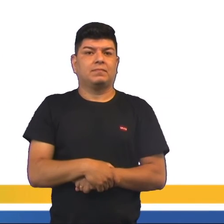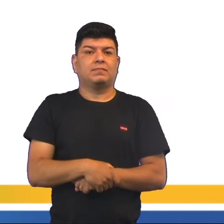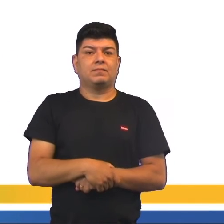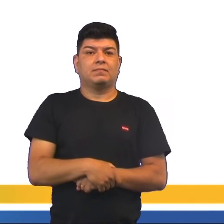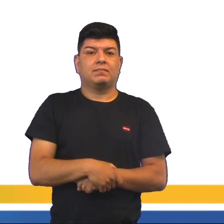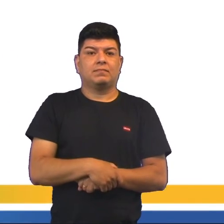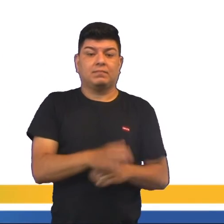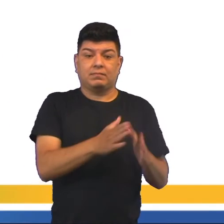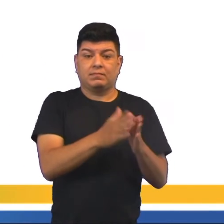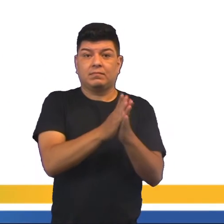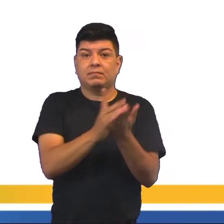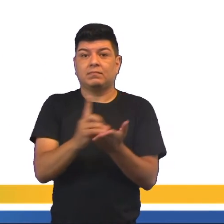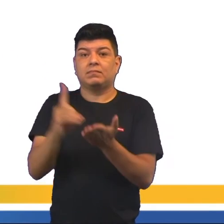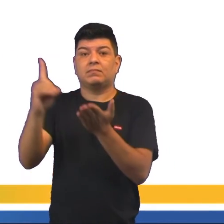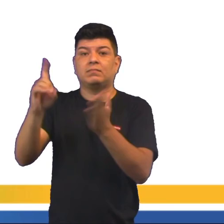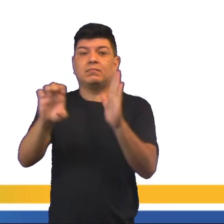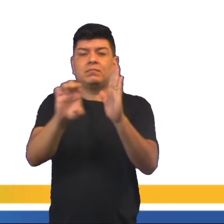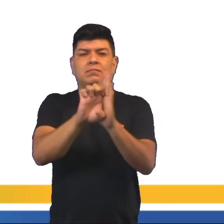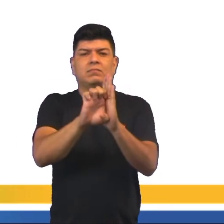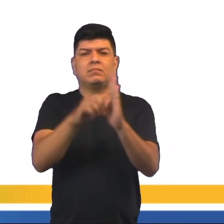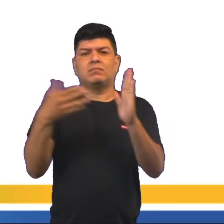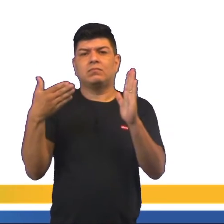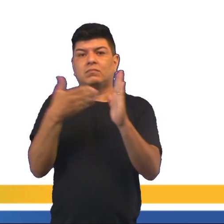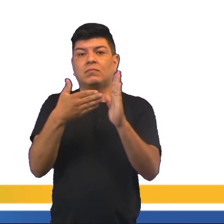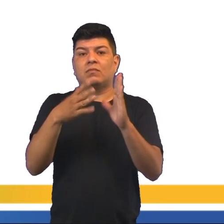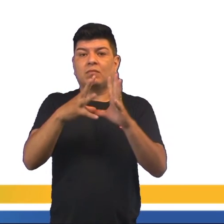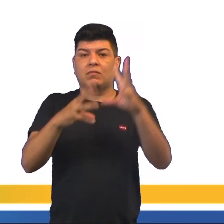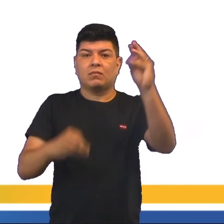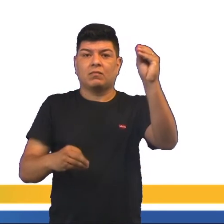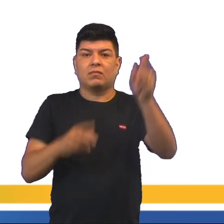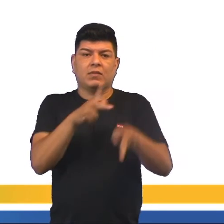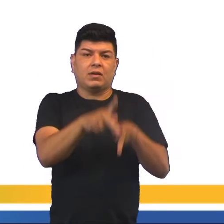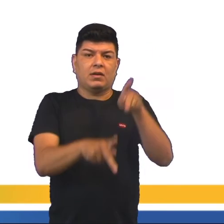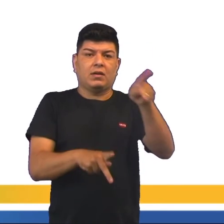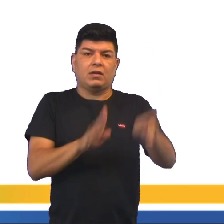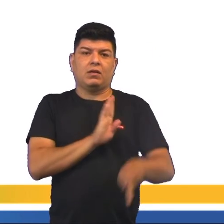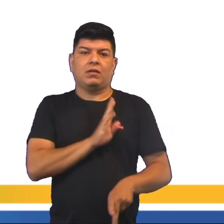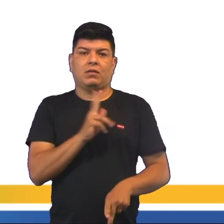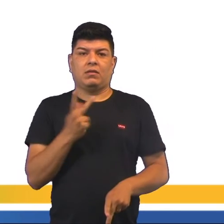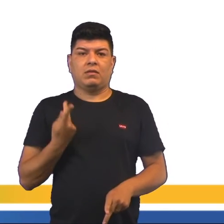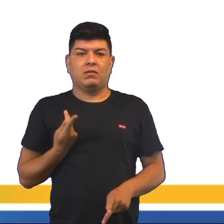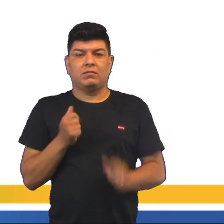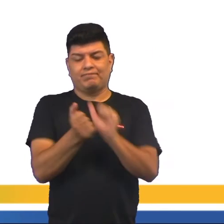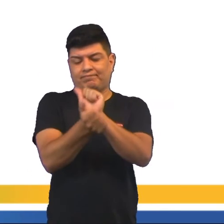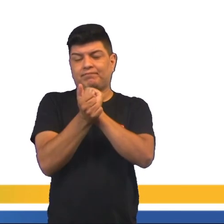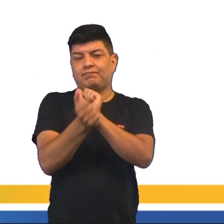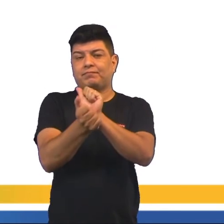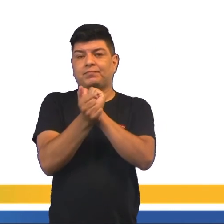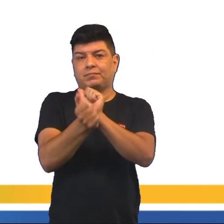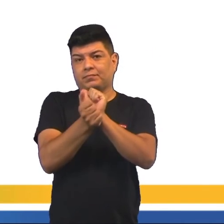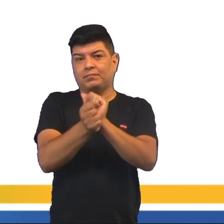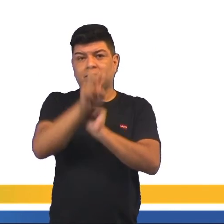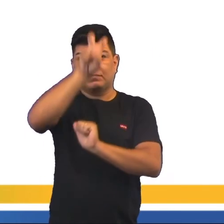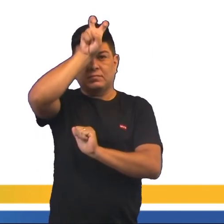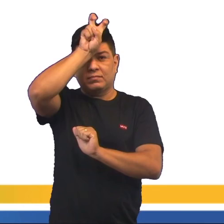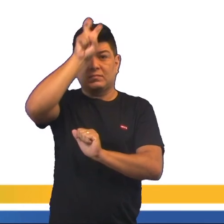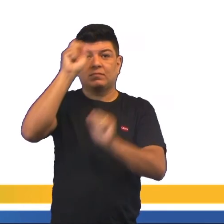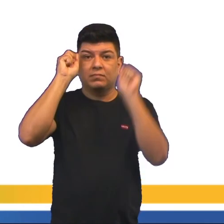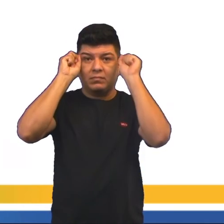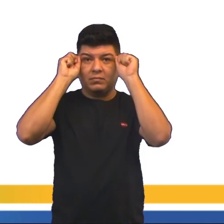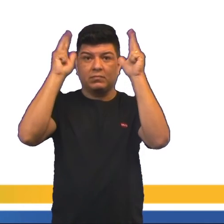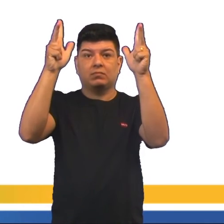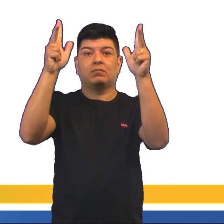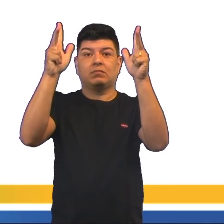A passagem bíblica chamada de Êxodo narra a fuga do povo hebreu da escravidão no Egito, né? Moisés é